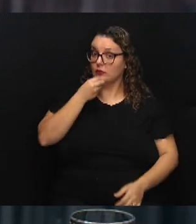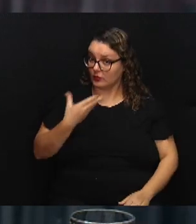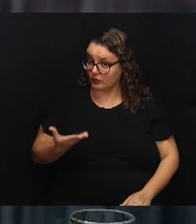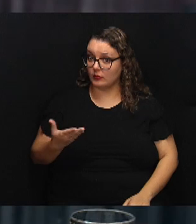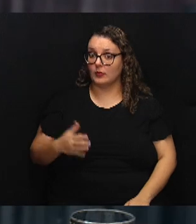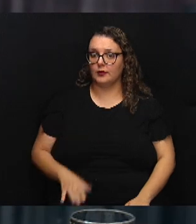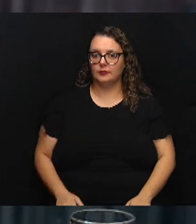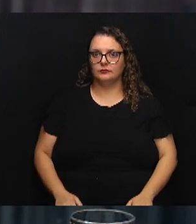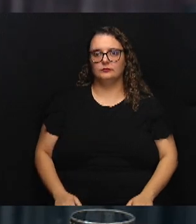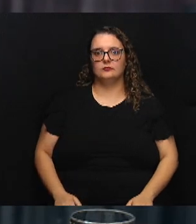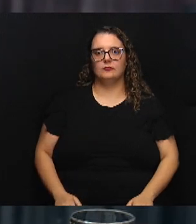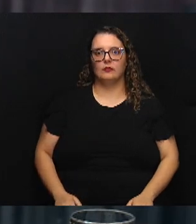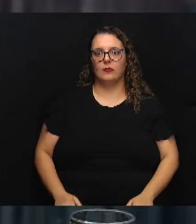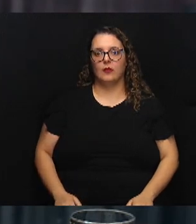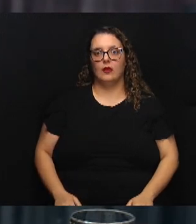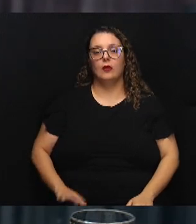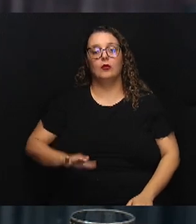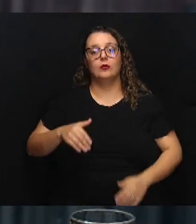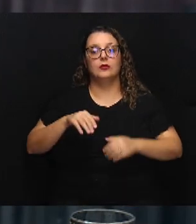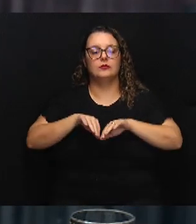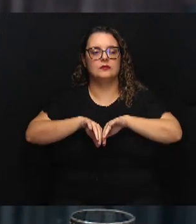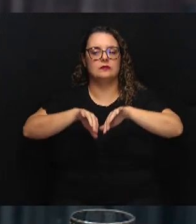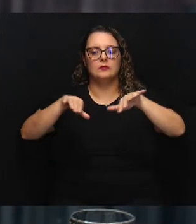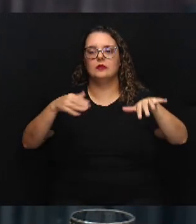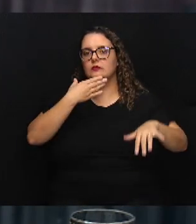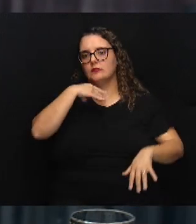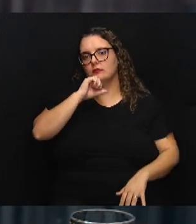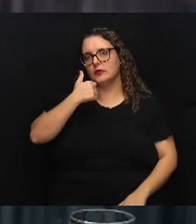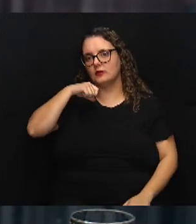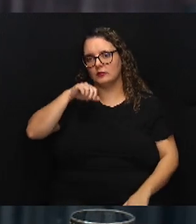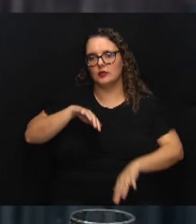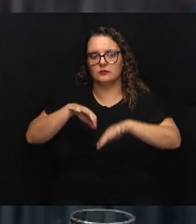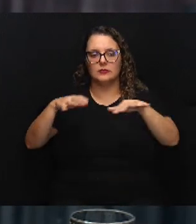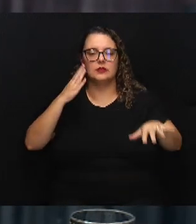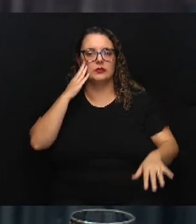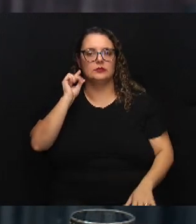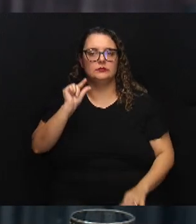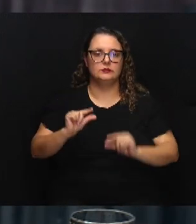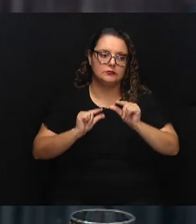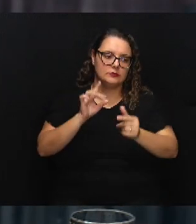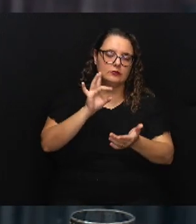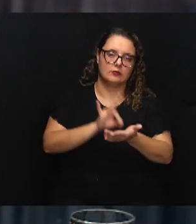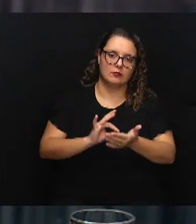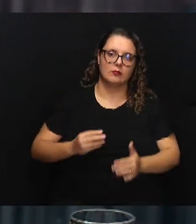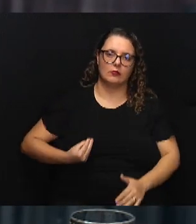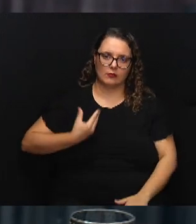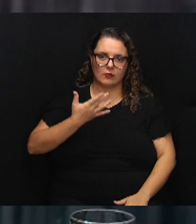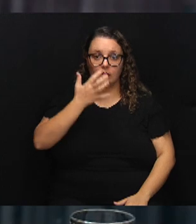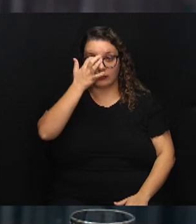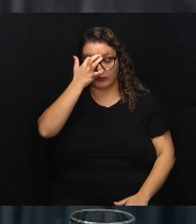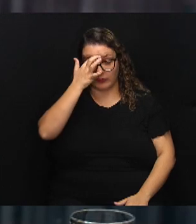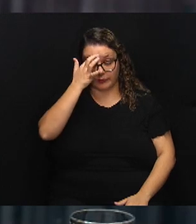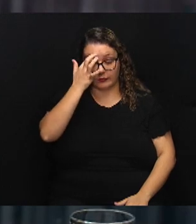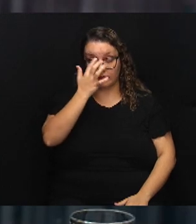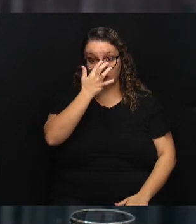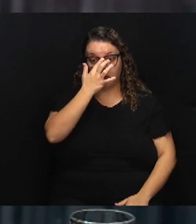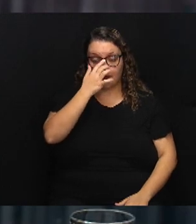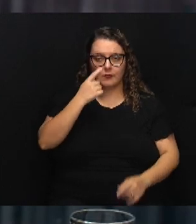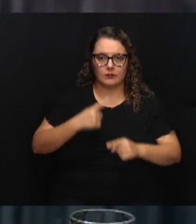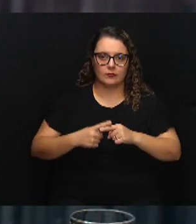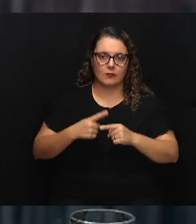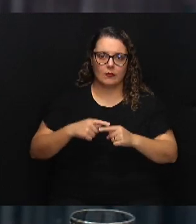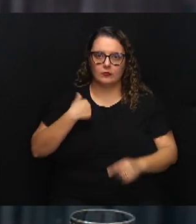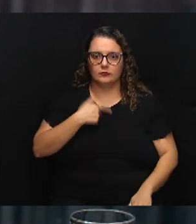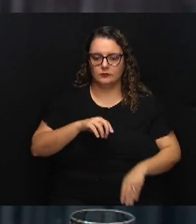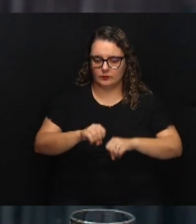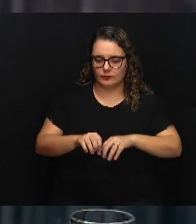que só no desmame dos pais eles conseguem realmente entender um pouquinho da realidade da vida, né? Porque nada mais a gente quer criar os